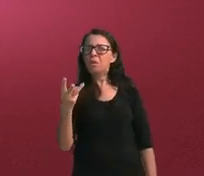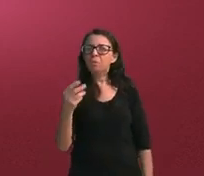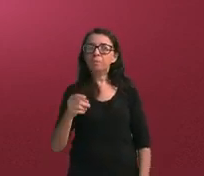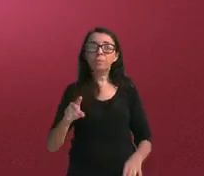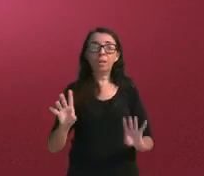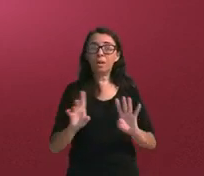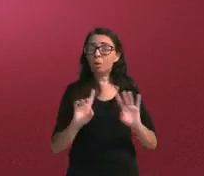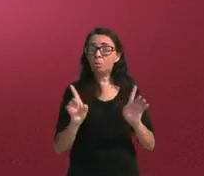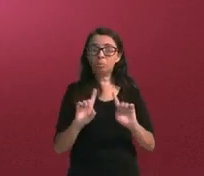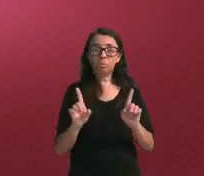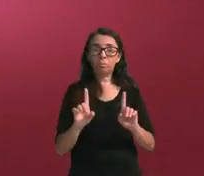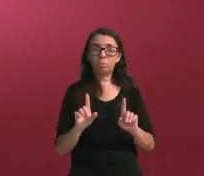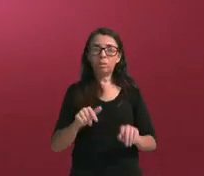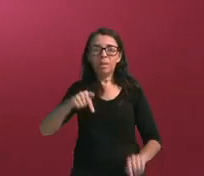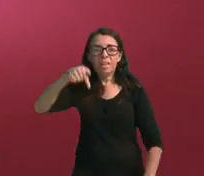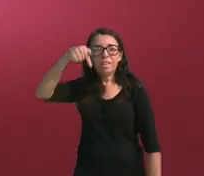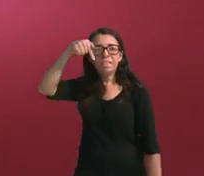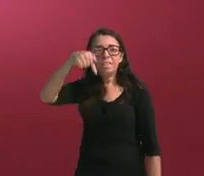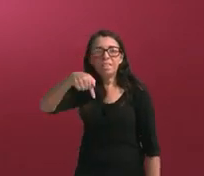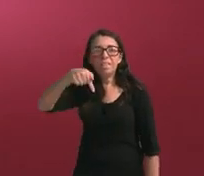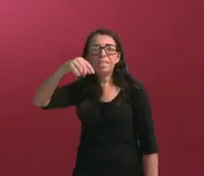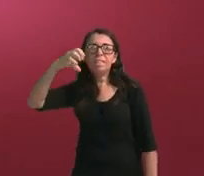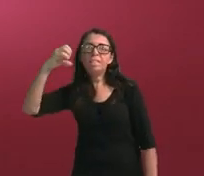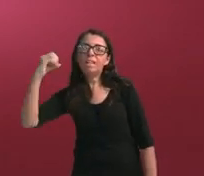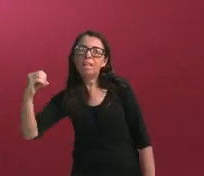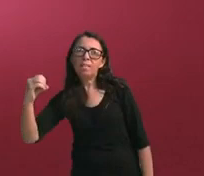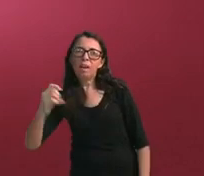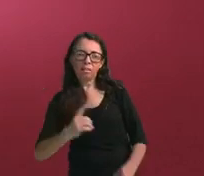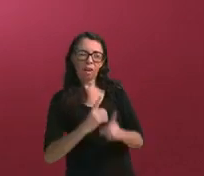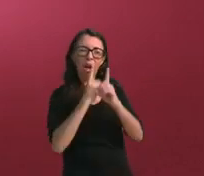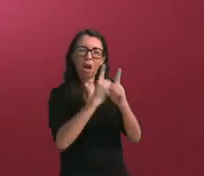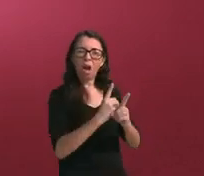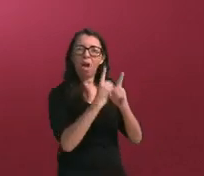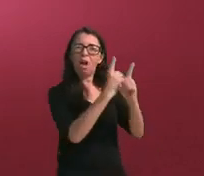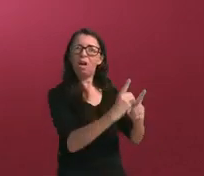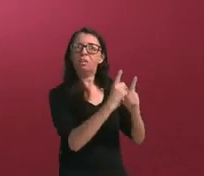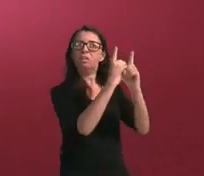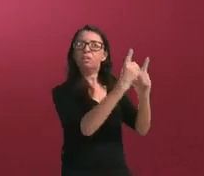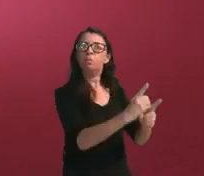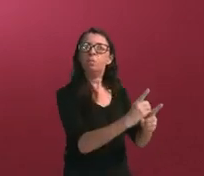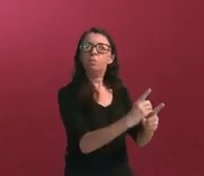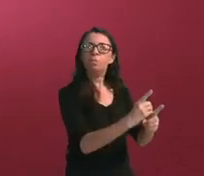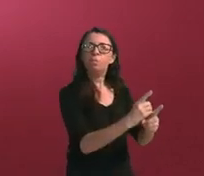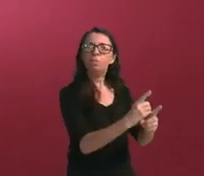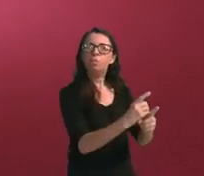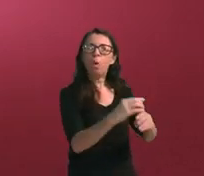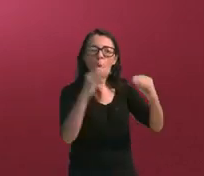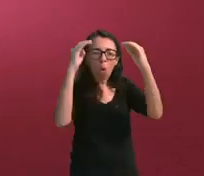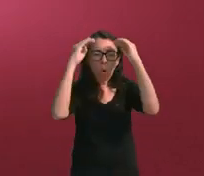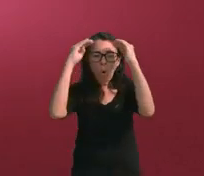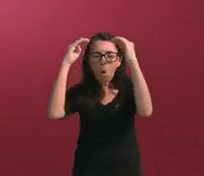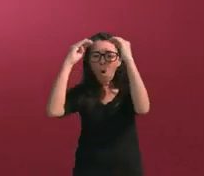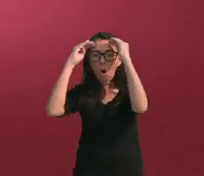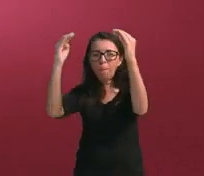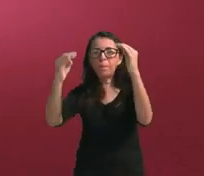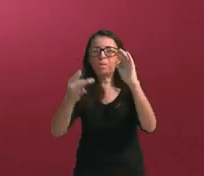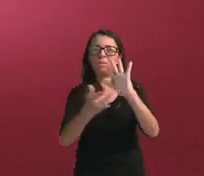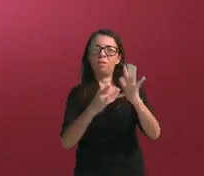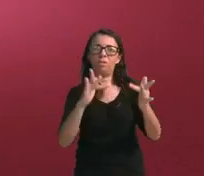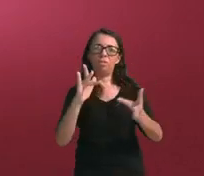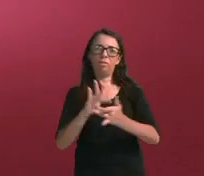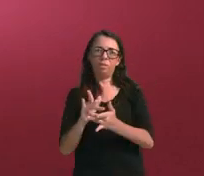disse que a salvação das pessoas deveria trazer mais alegria do que